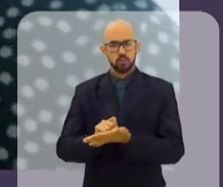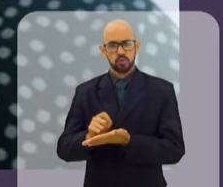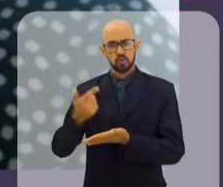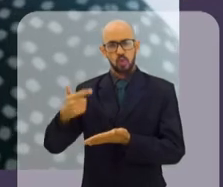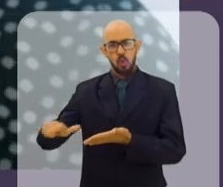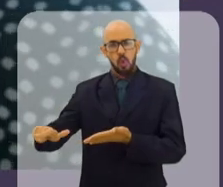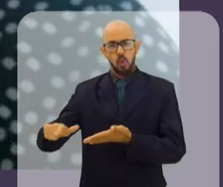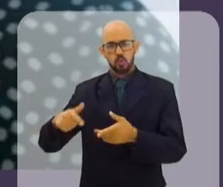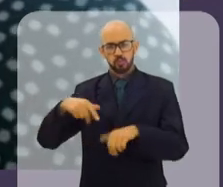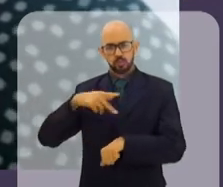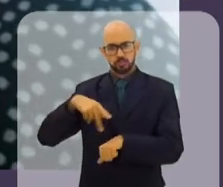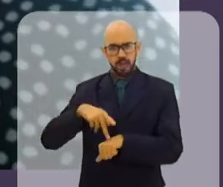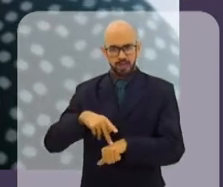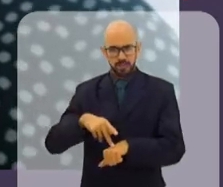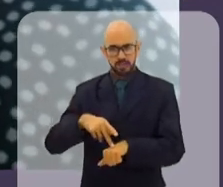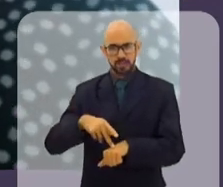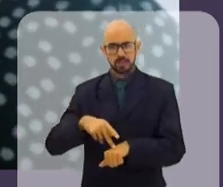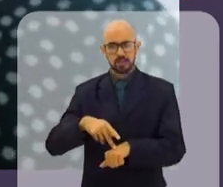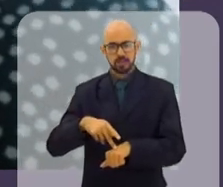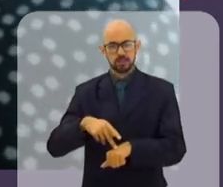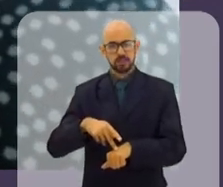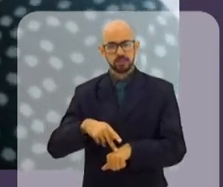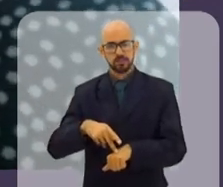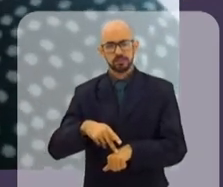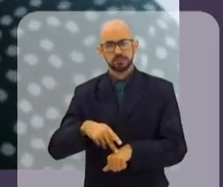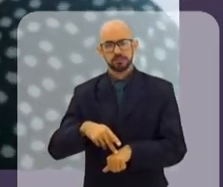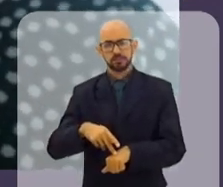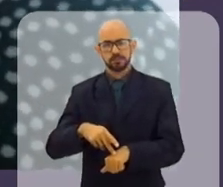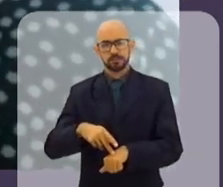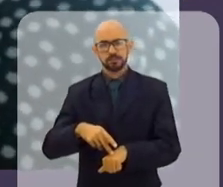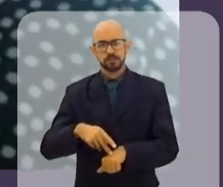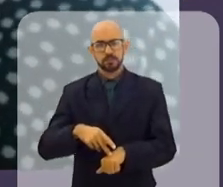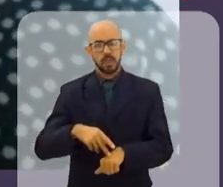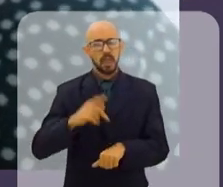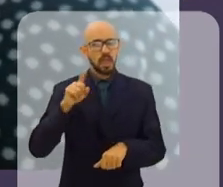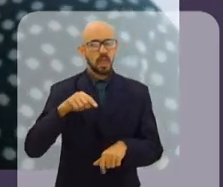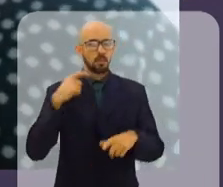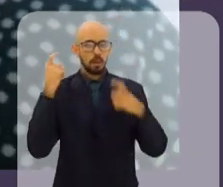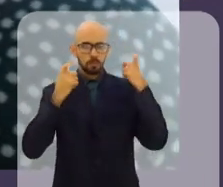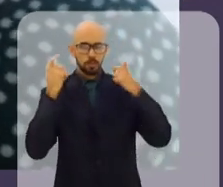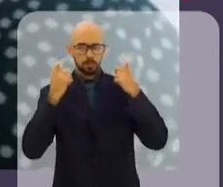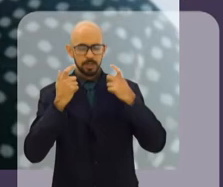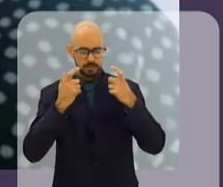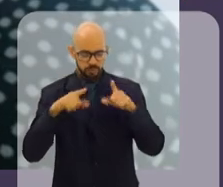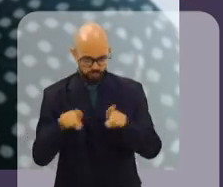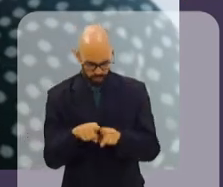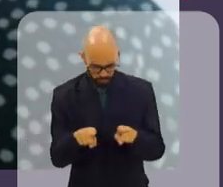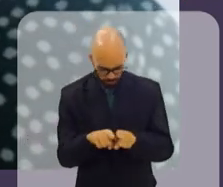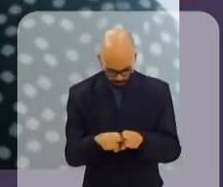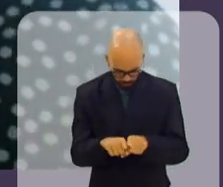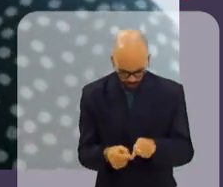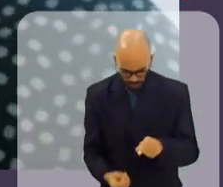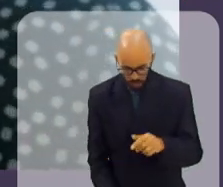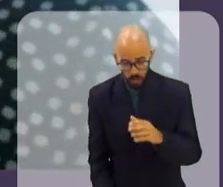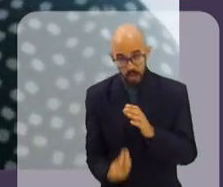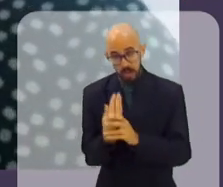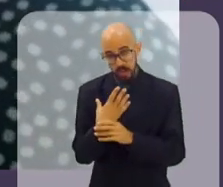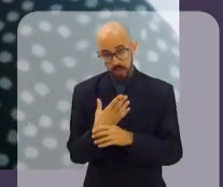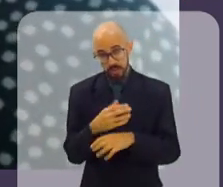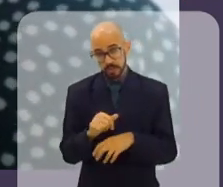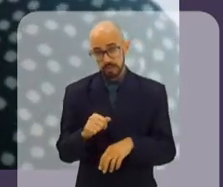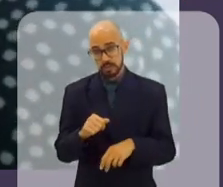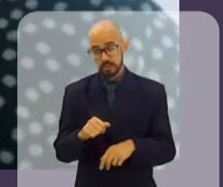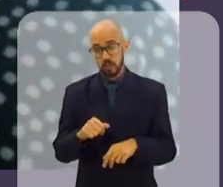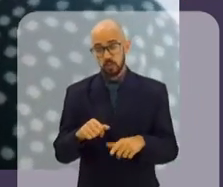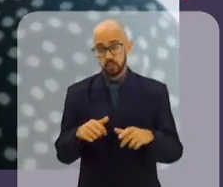de outras origens geográficas e outras origens raciais. Também tem uma preocupação grande com as origens geográficas.